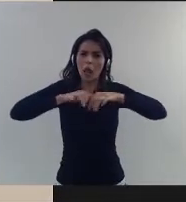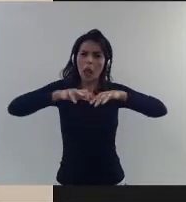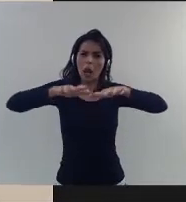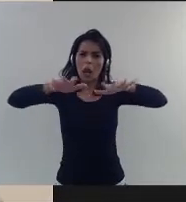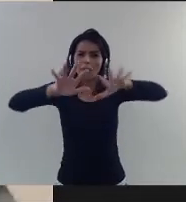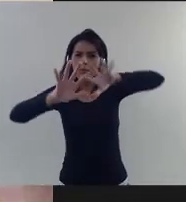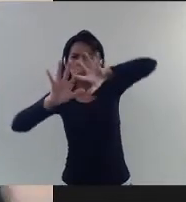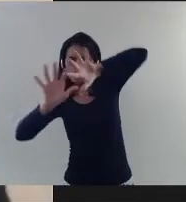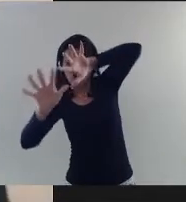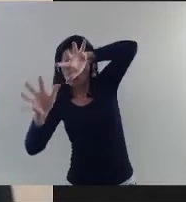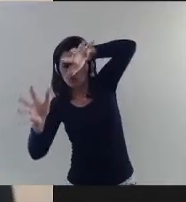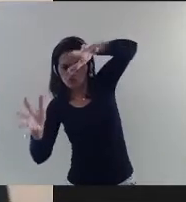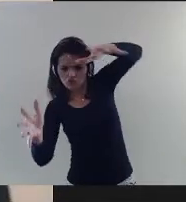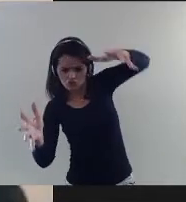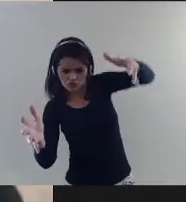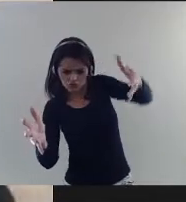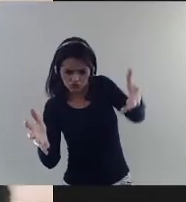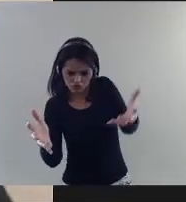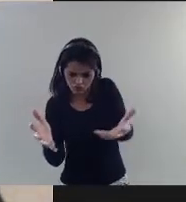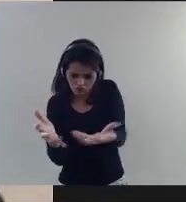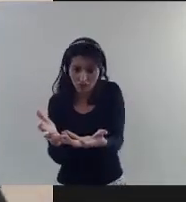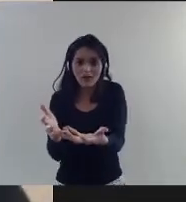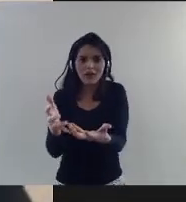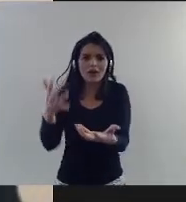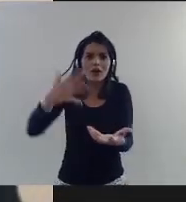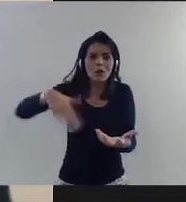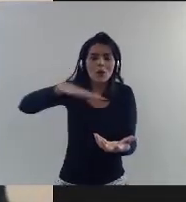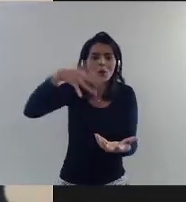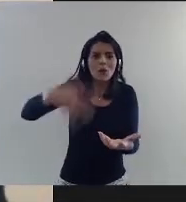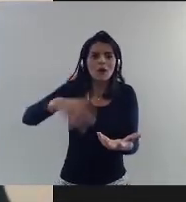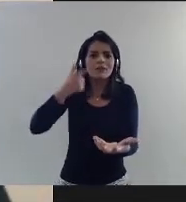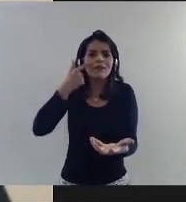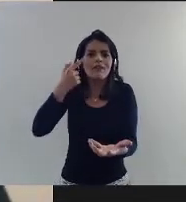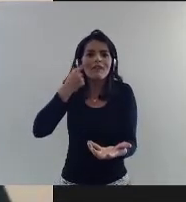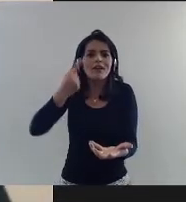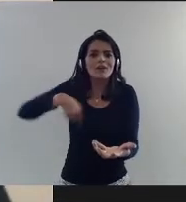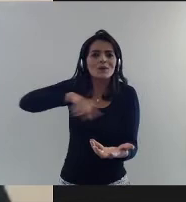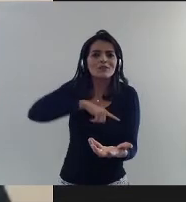mensurar. Você pode fazer e advogar em 3 estados